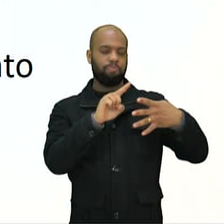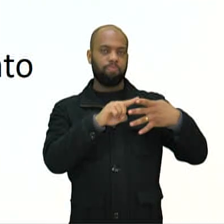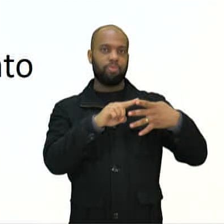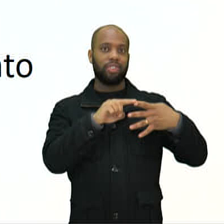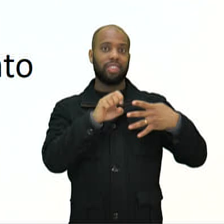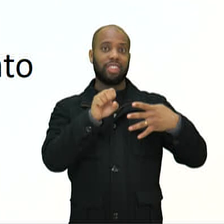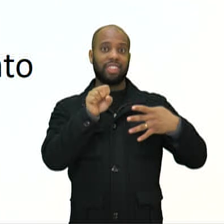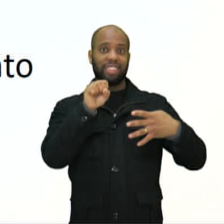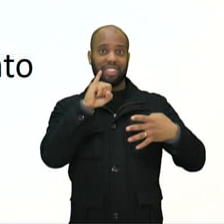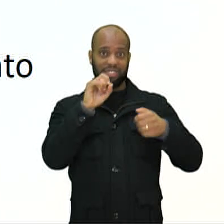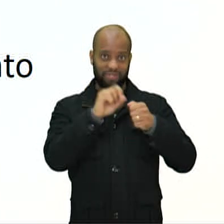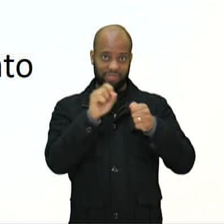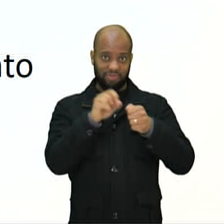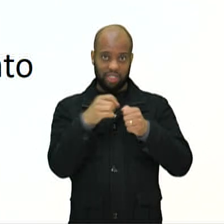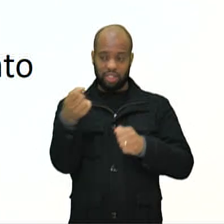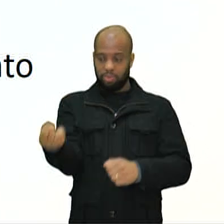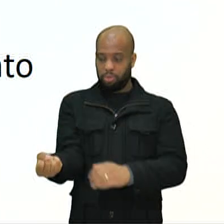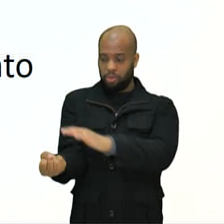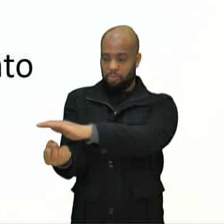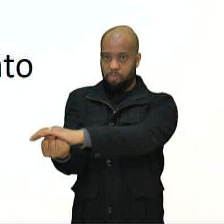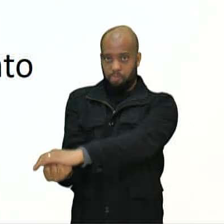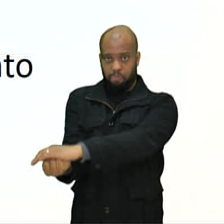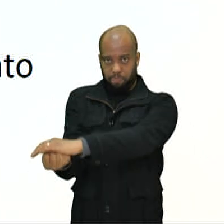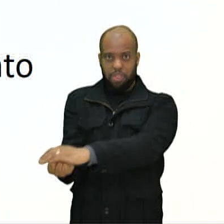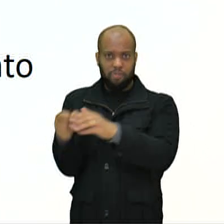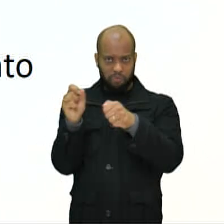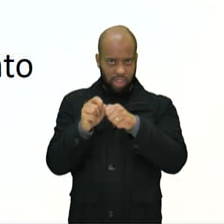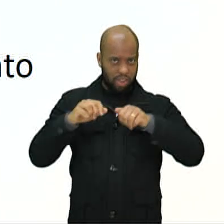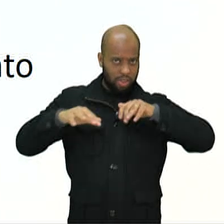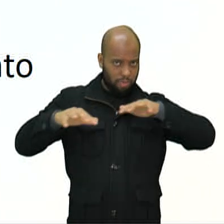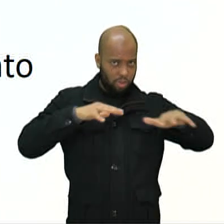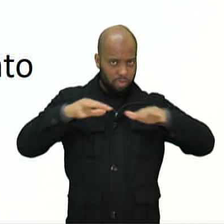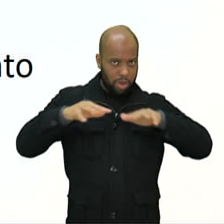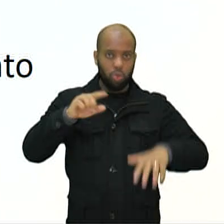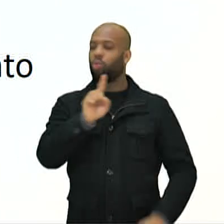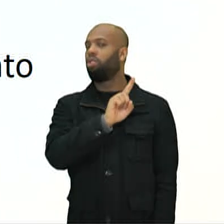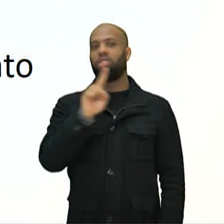contração isométrica gera movimento e alteração do ângulo articular. Na